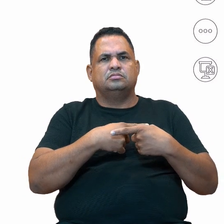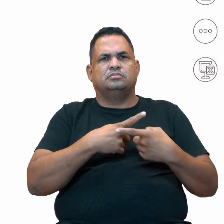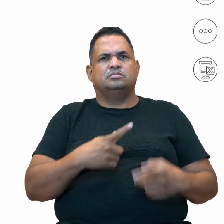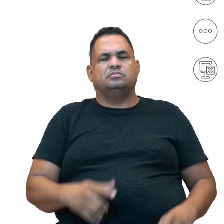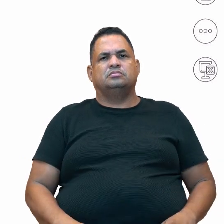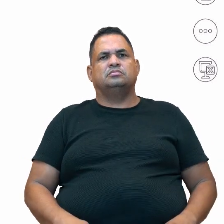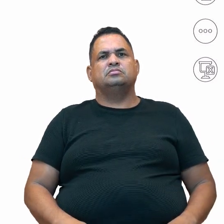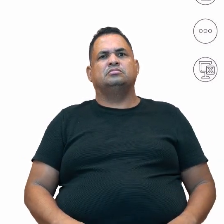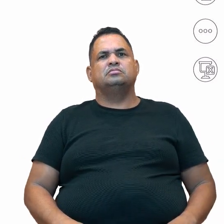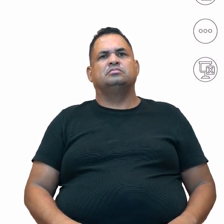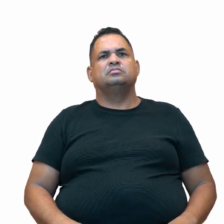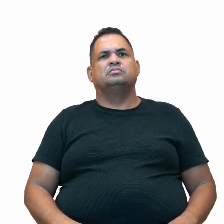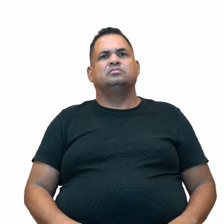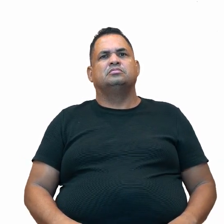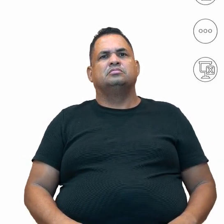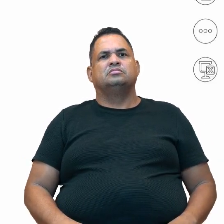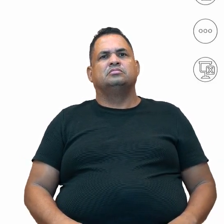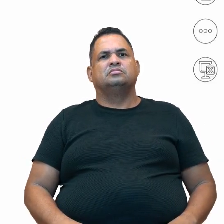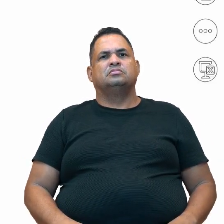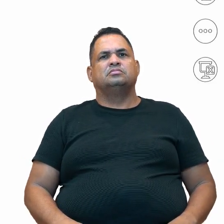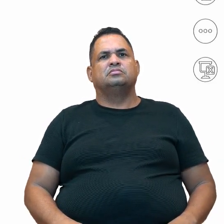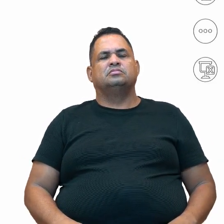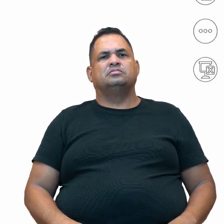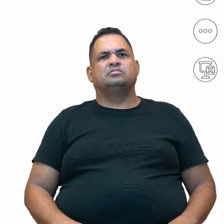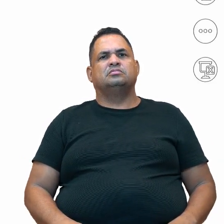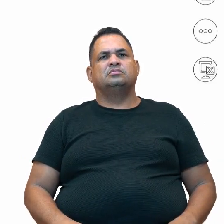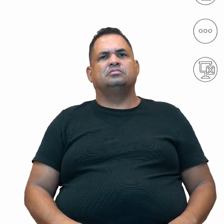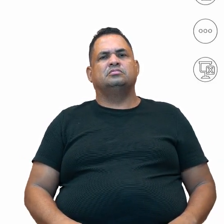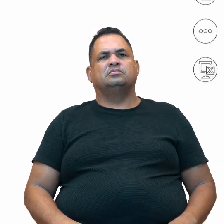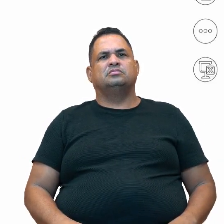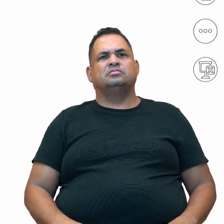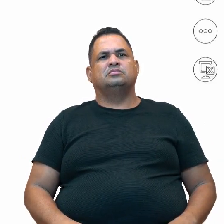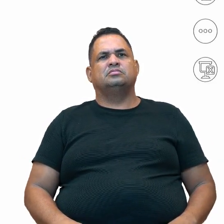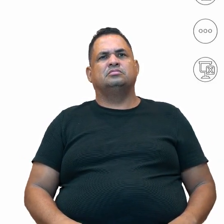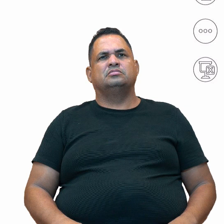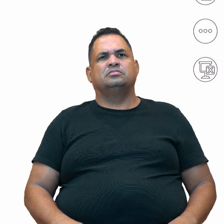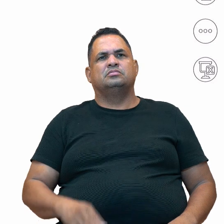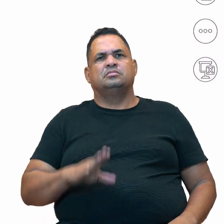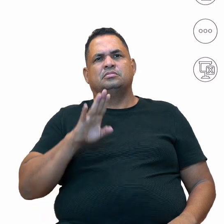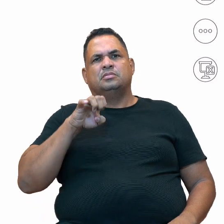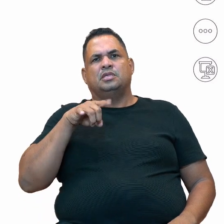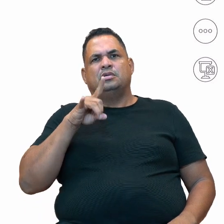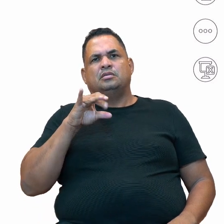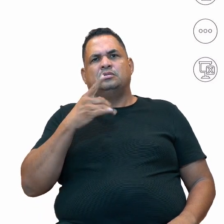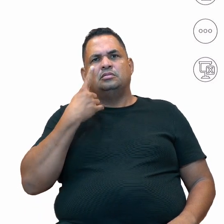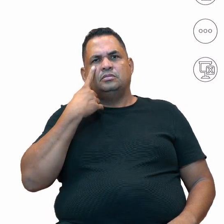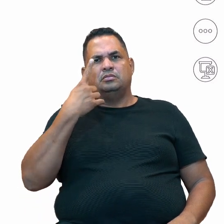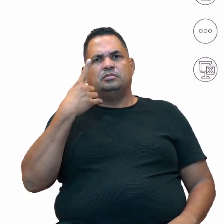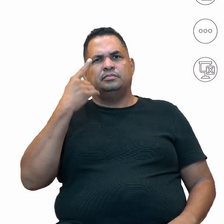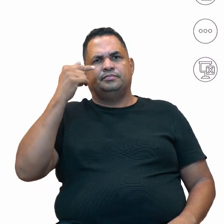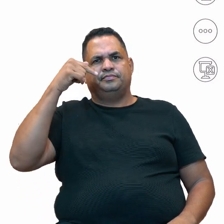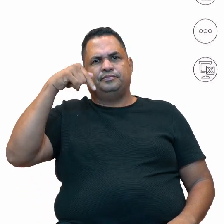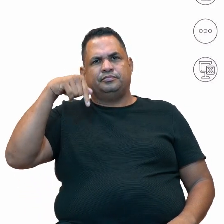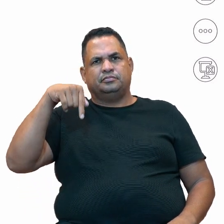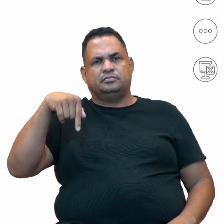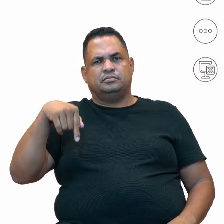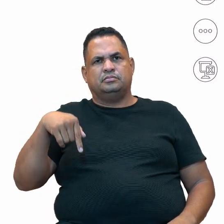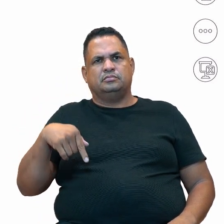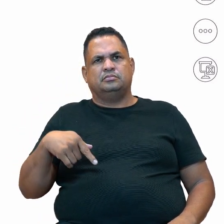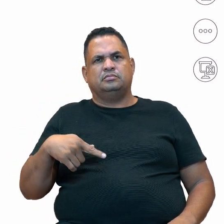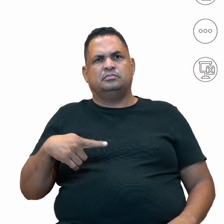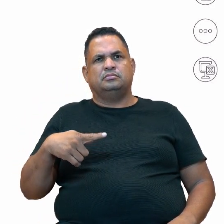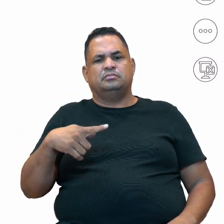você vai ter os espermatozoides dentro dos espermiductos migrando para